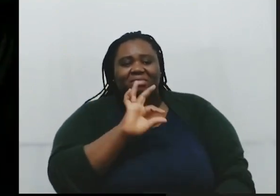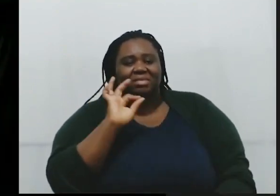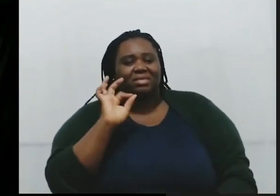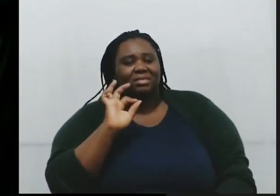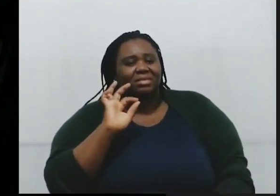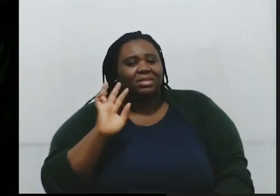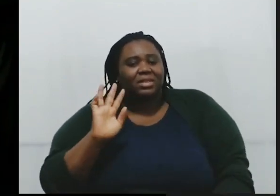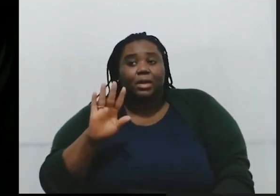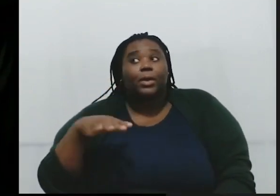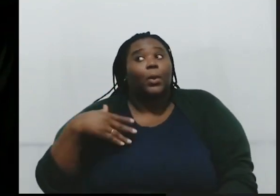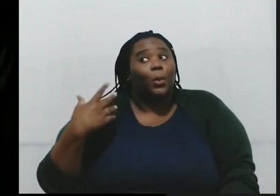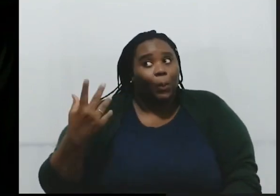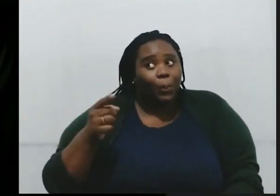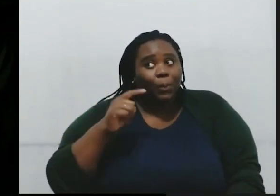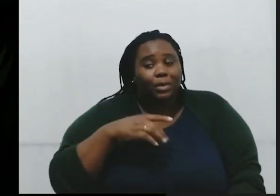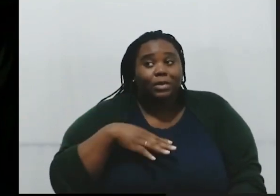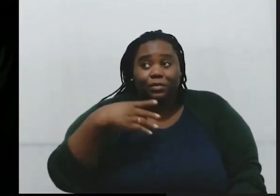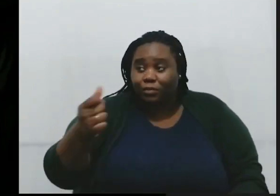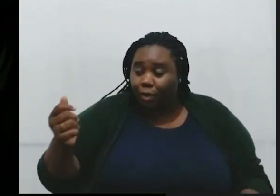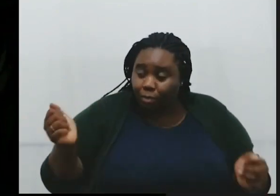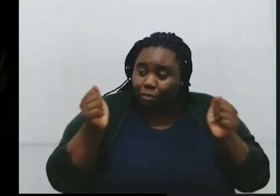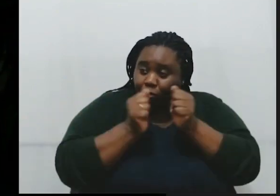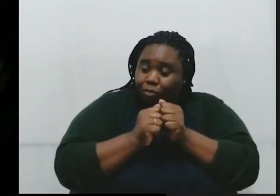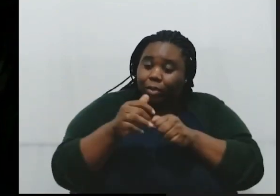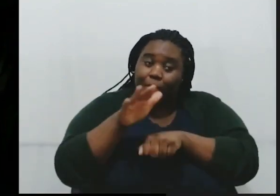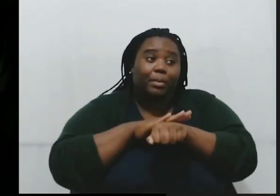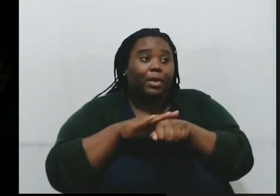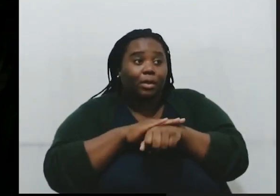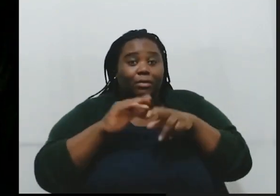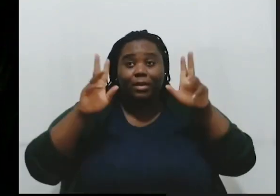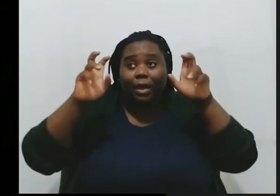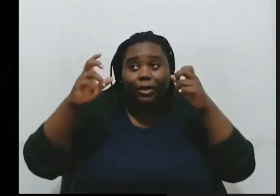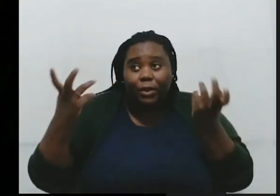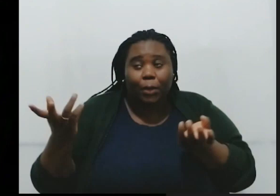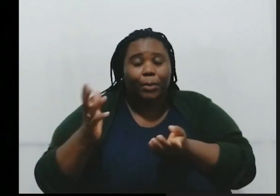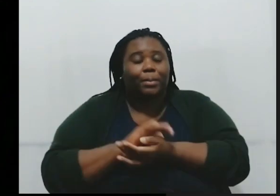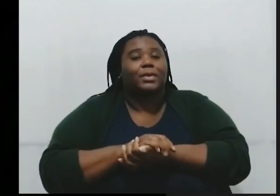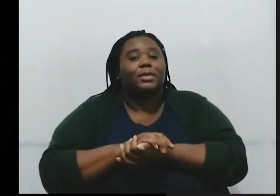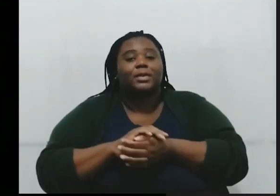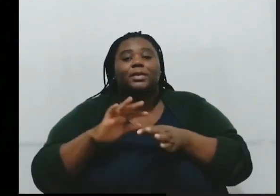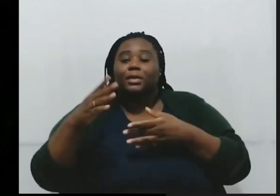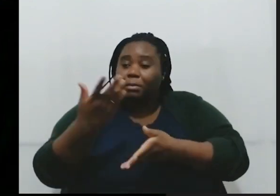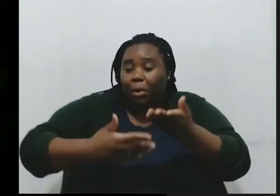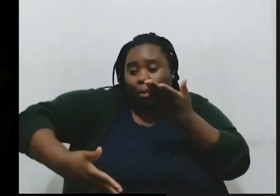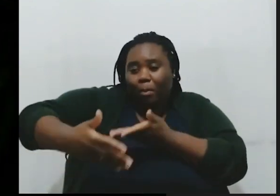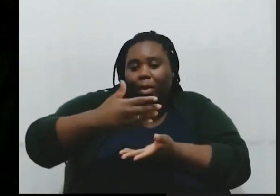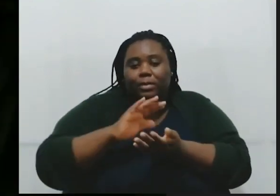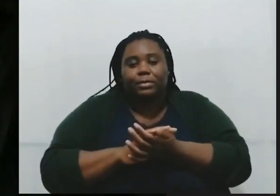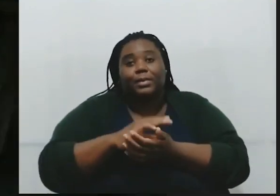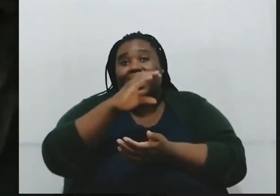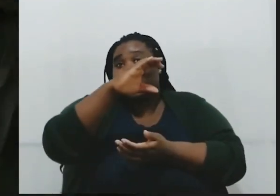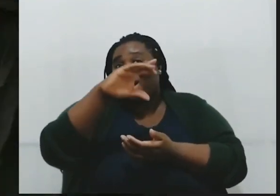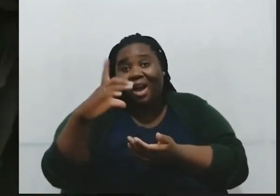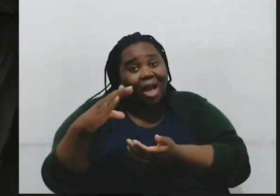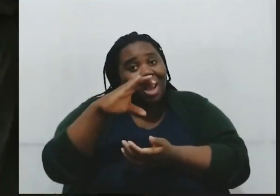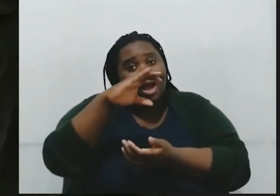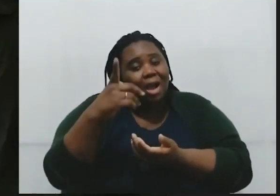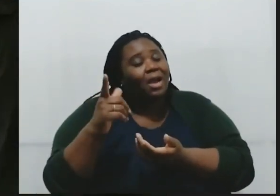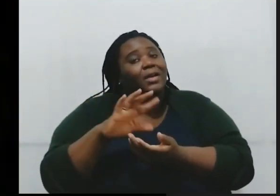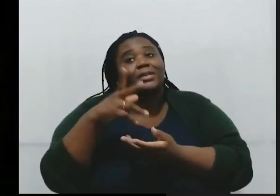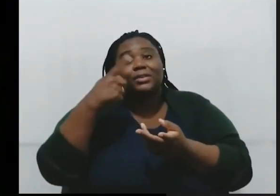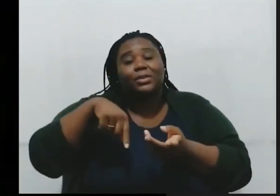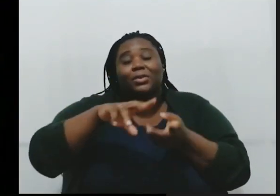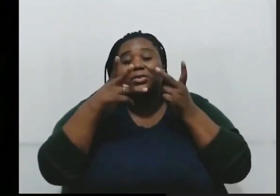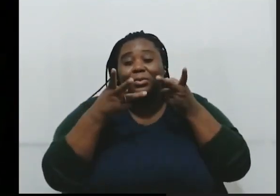E é claro, assim, a gente percebe que a primeira coisa, a dificuldade, inclusive, de se reconhecer no ofício, assim, né? O que homens